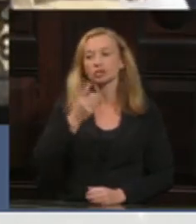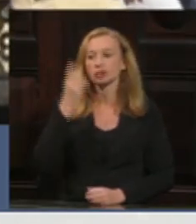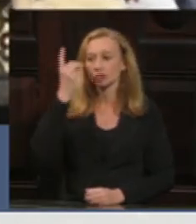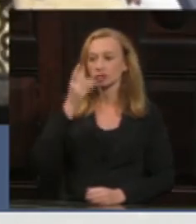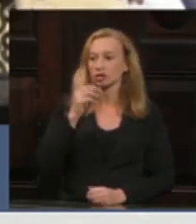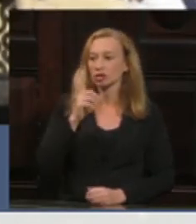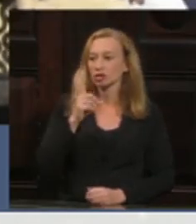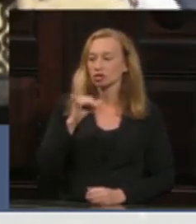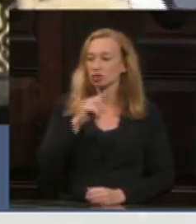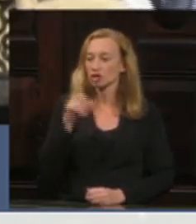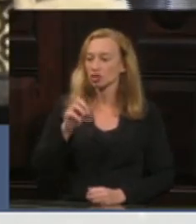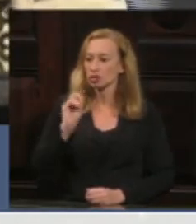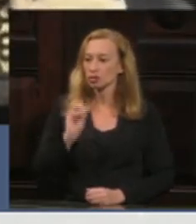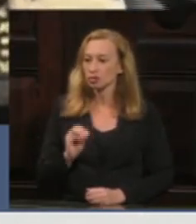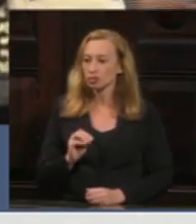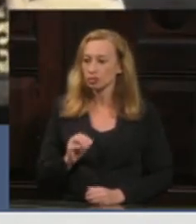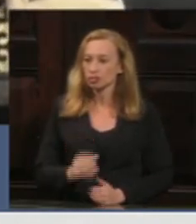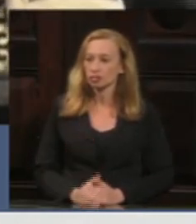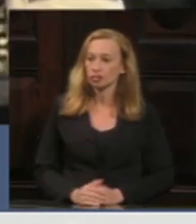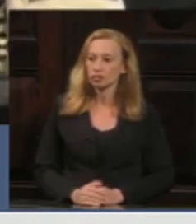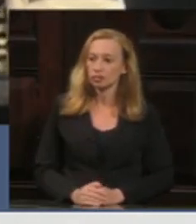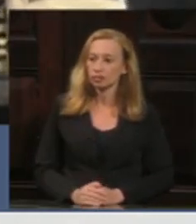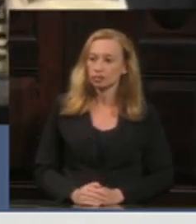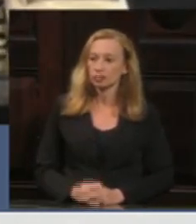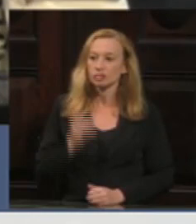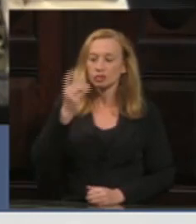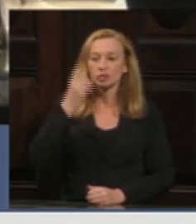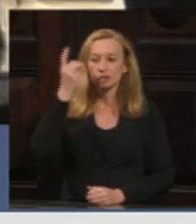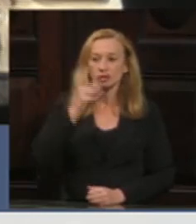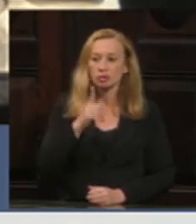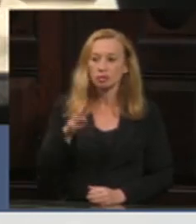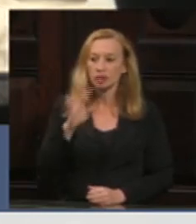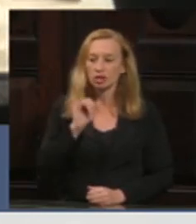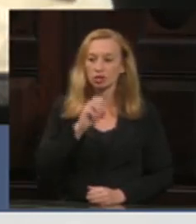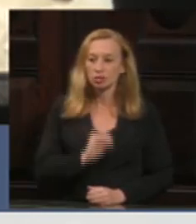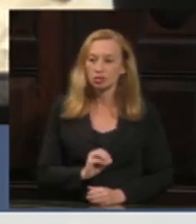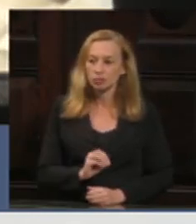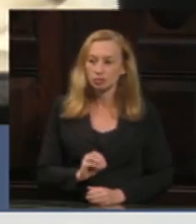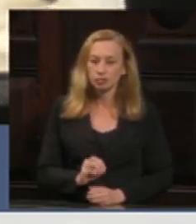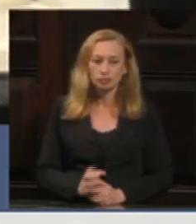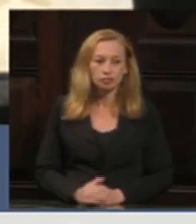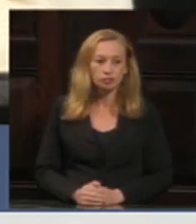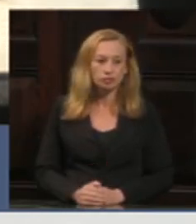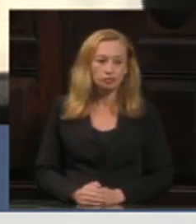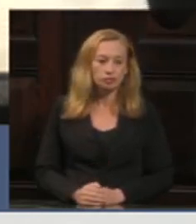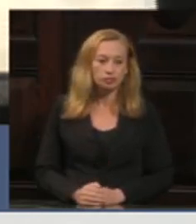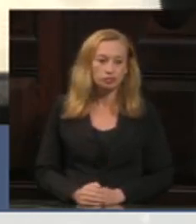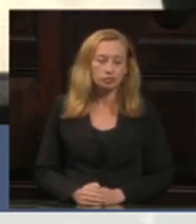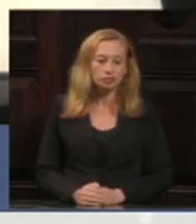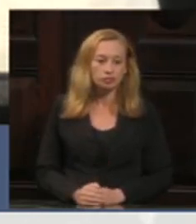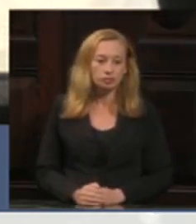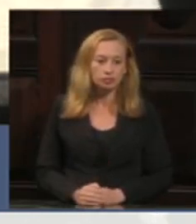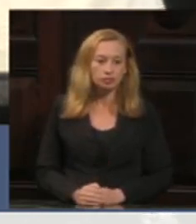Deputado Dionísio Lins. Deputado Pedro Brazão.